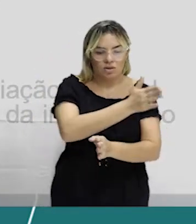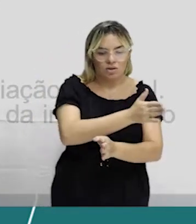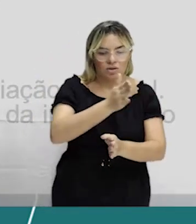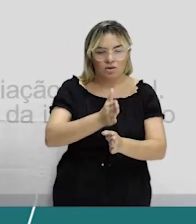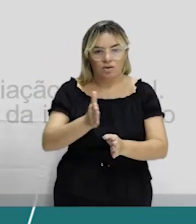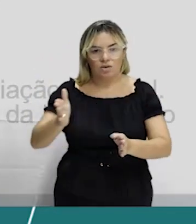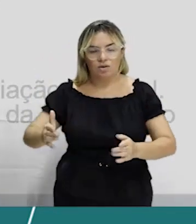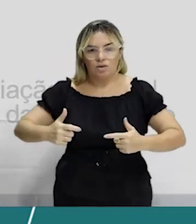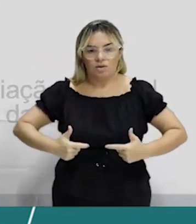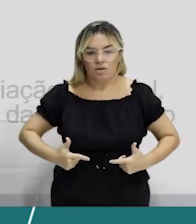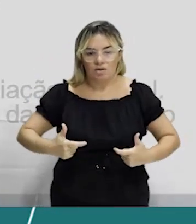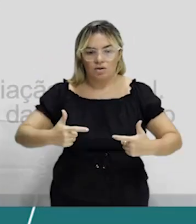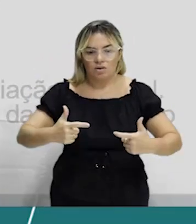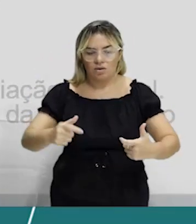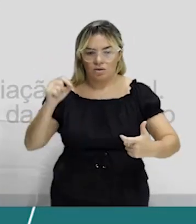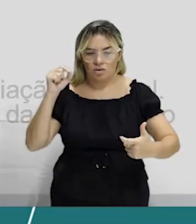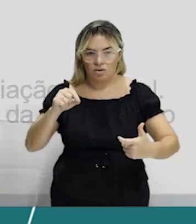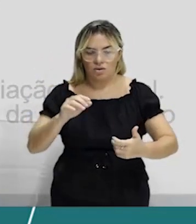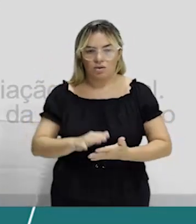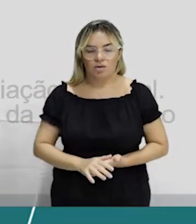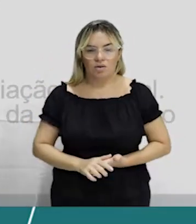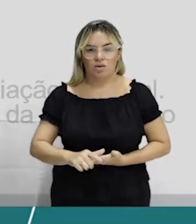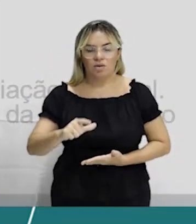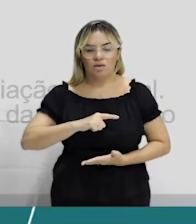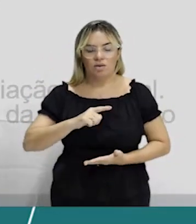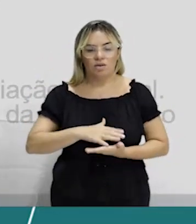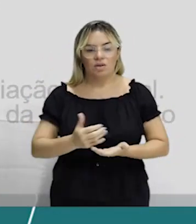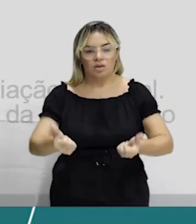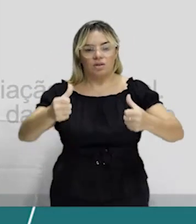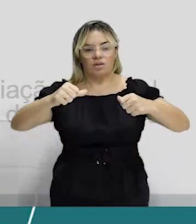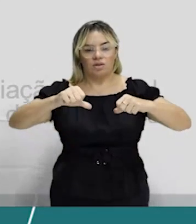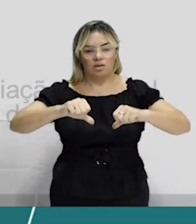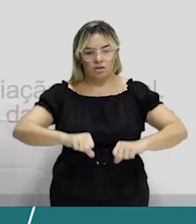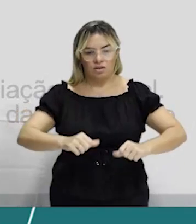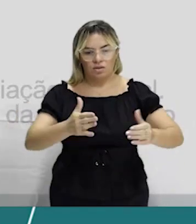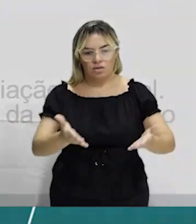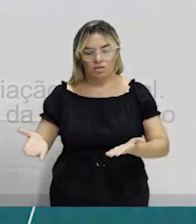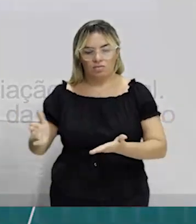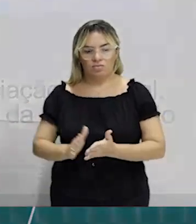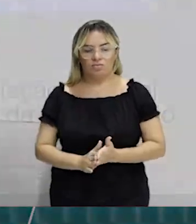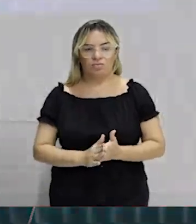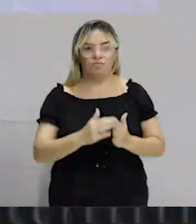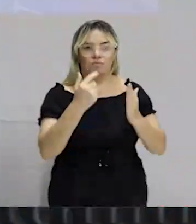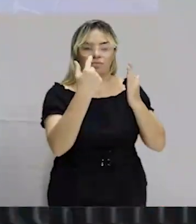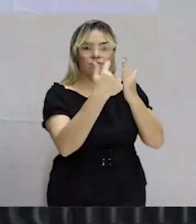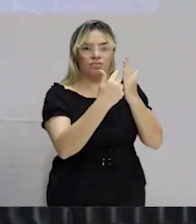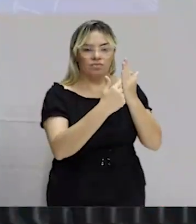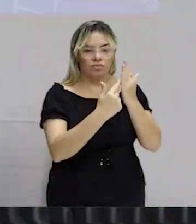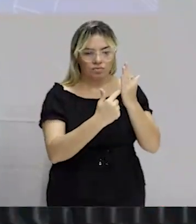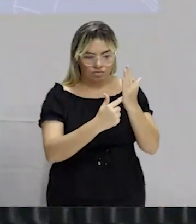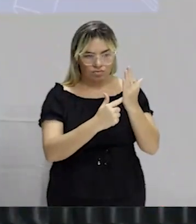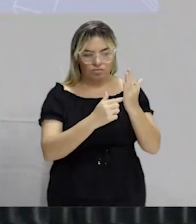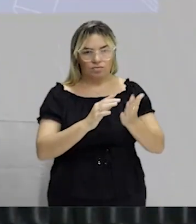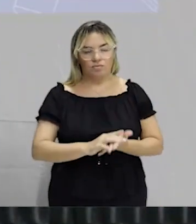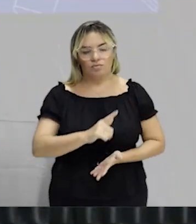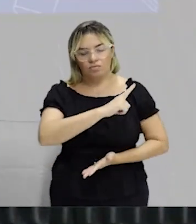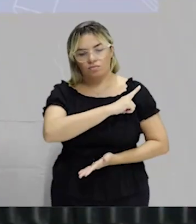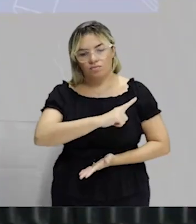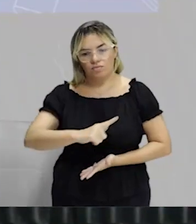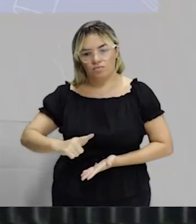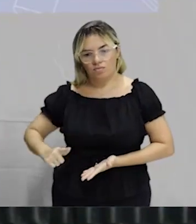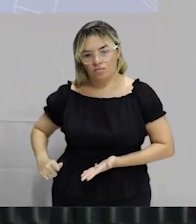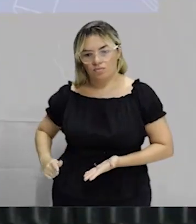justamente no momento que você tem a depressão, as medidas governamentais, que o New Deal é uma medida do